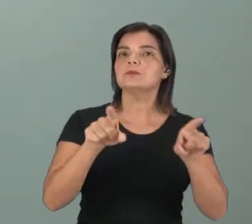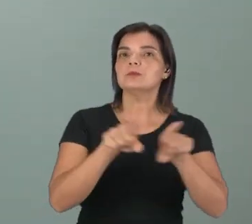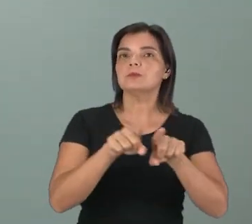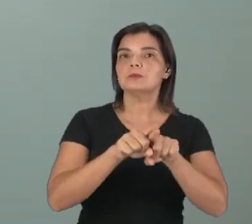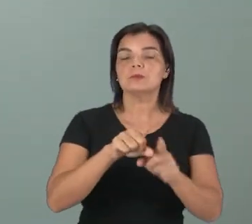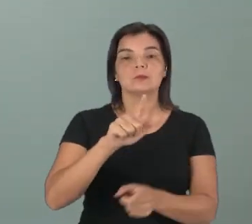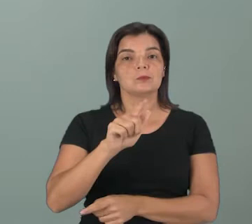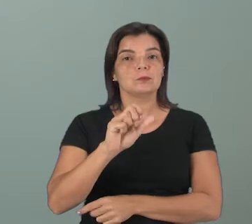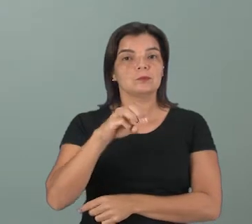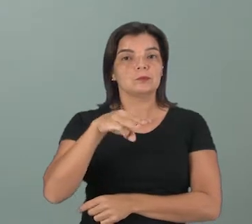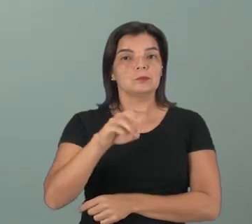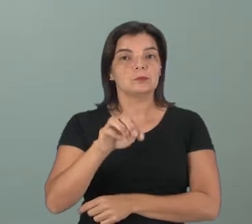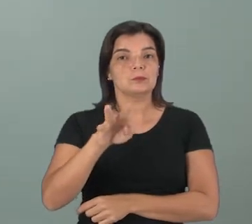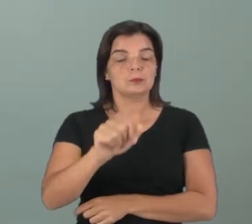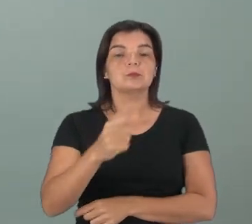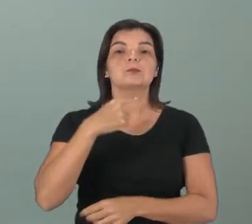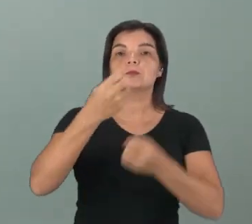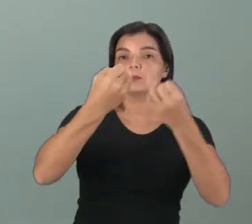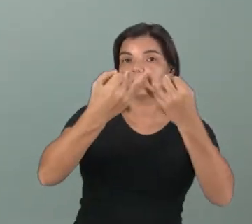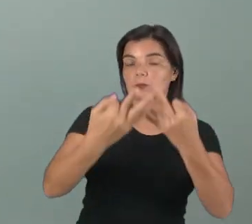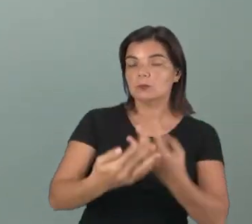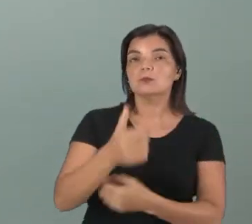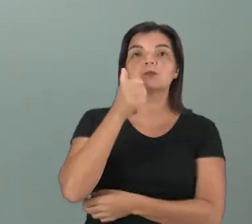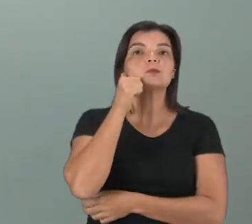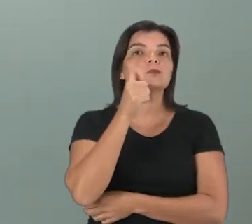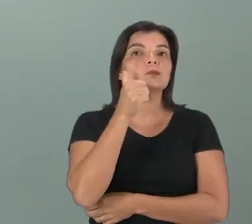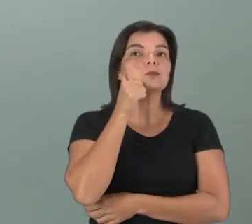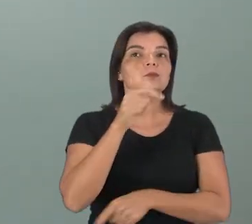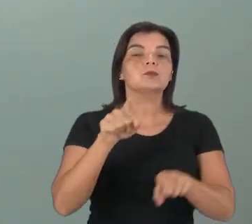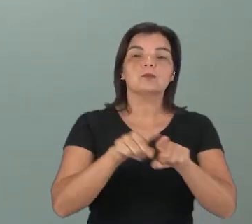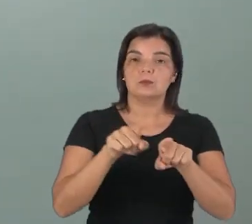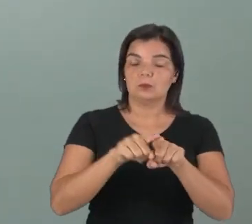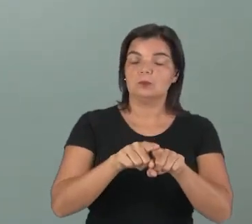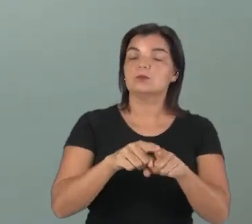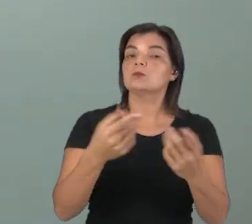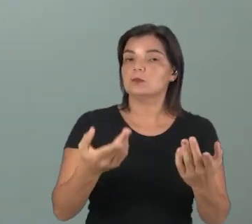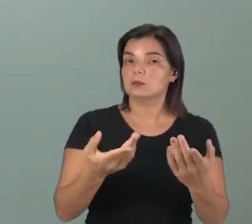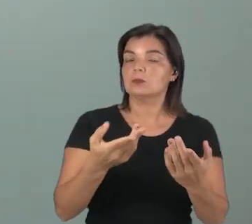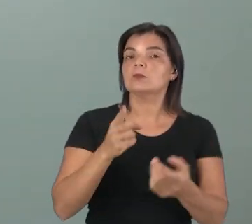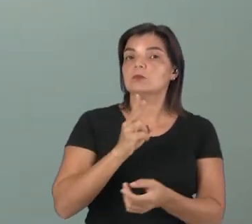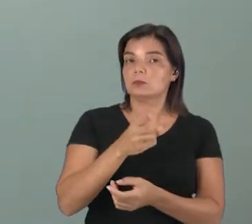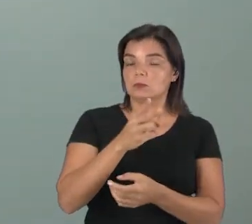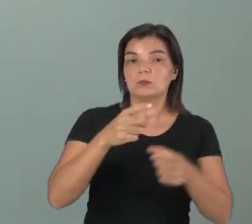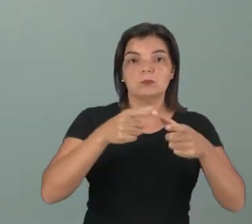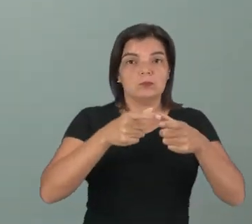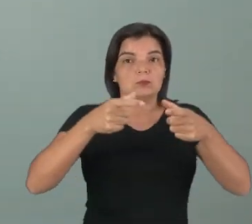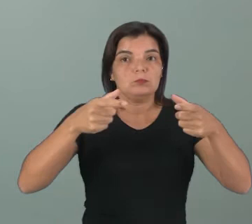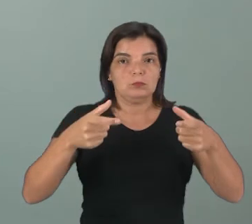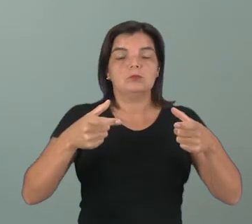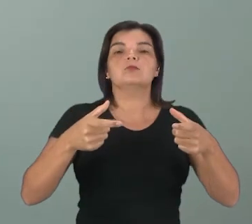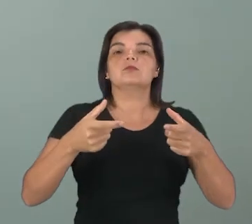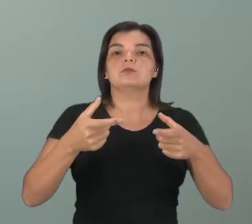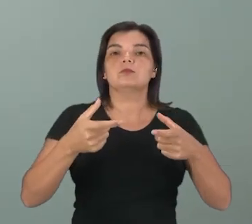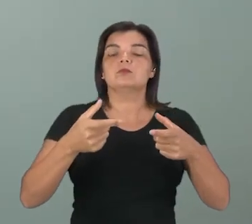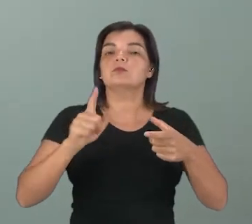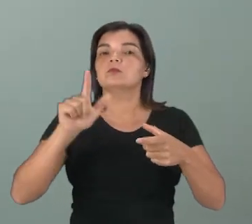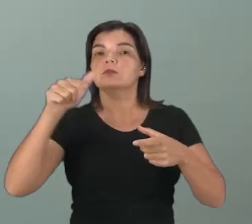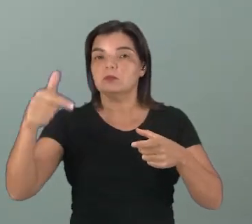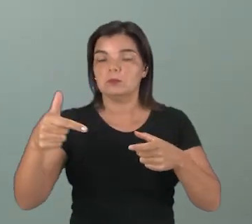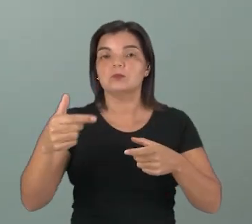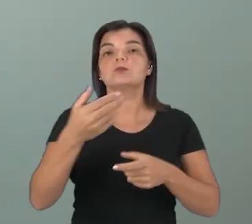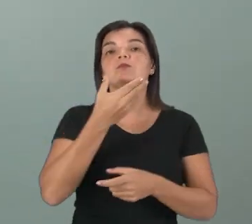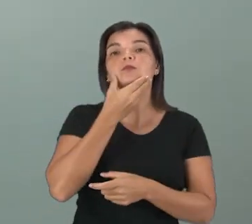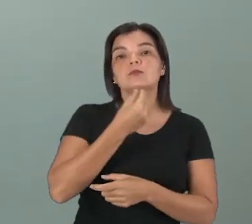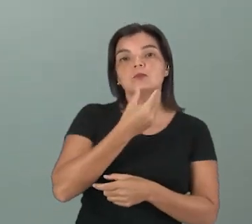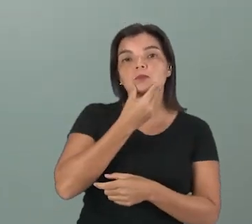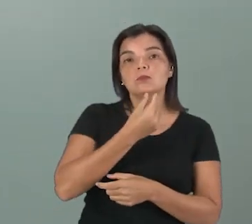sobre esses gametas? Que quando a gente fala do gameta feminino, ele é imóvel e é bem maior em relação aí aos